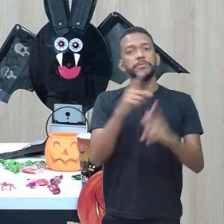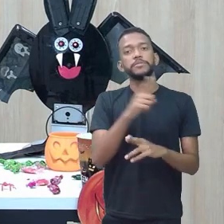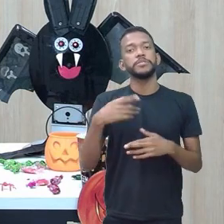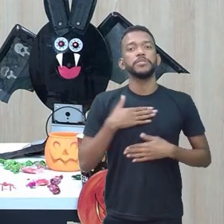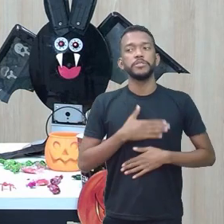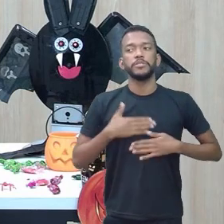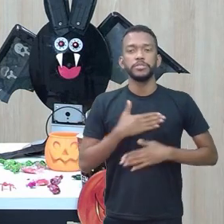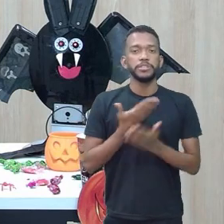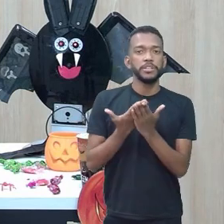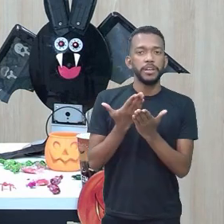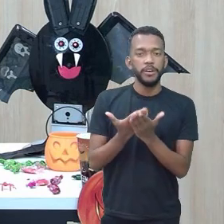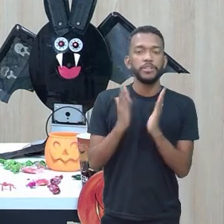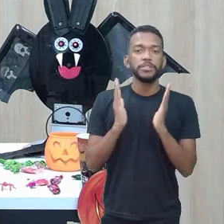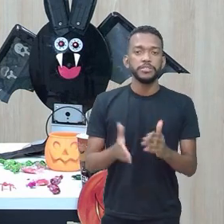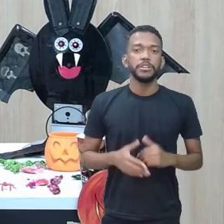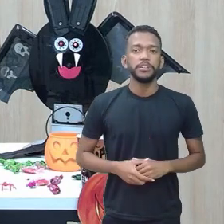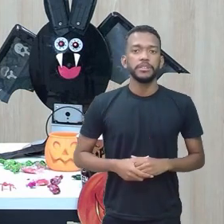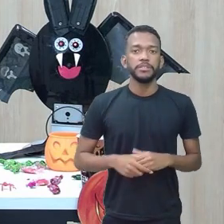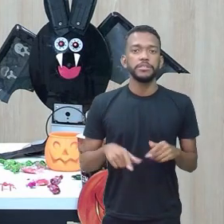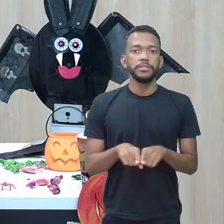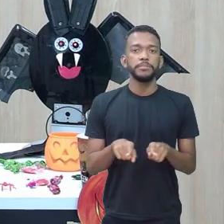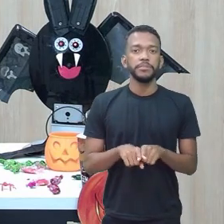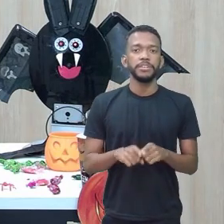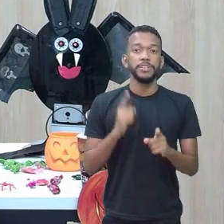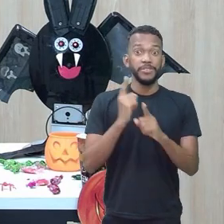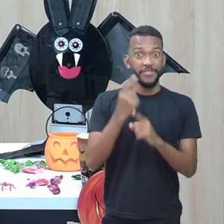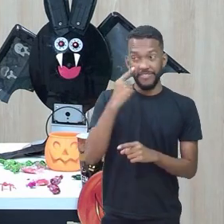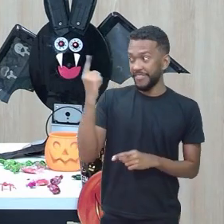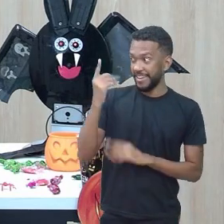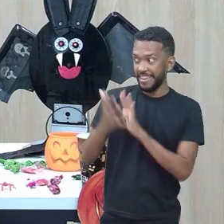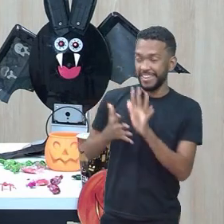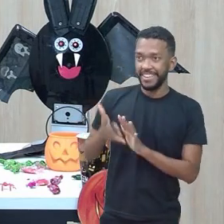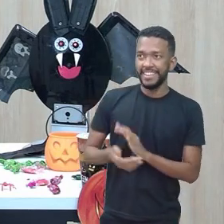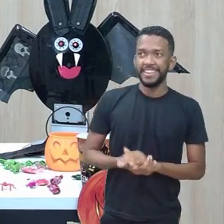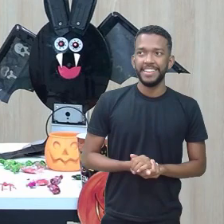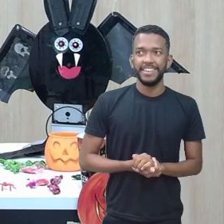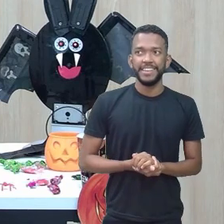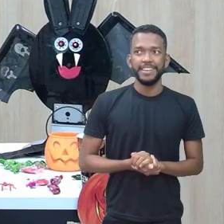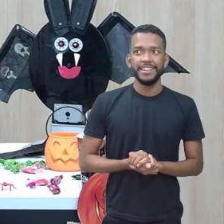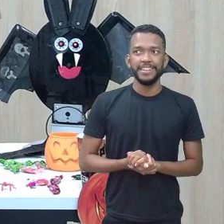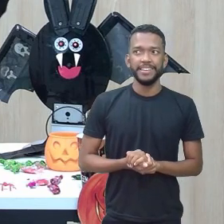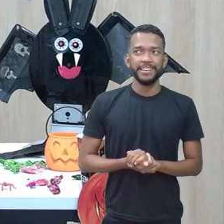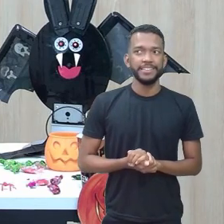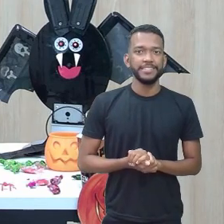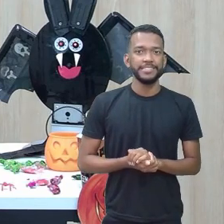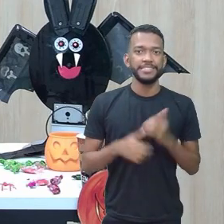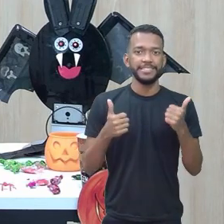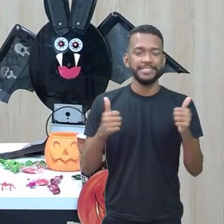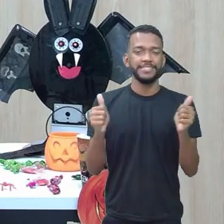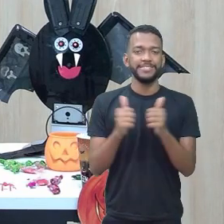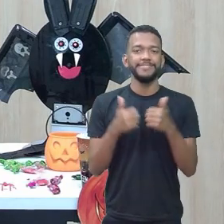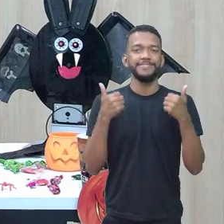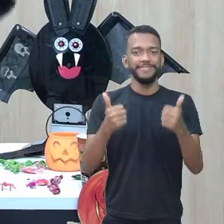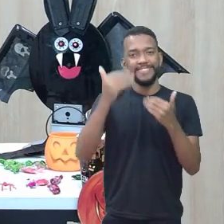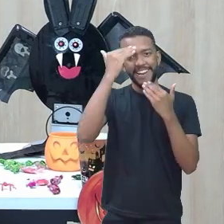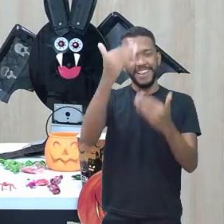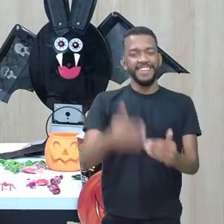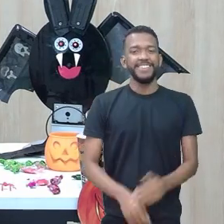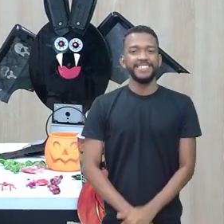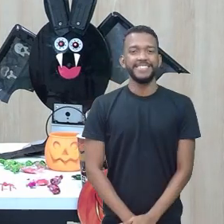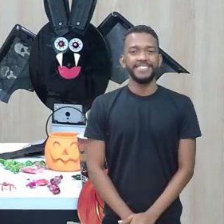tenham gostado da aula. Nós nos encontramos na próxima aula e tamo junto. Valeu, gente. Até mais.